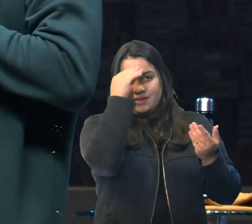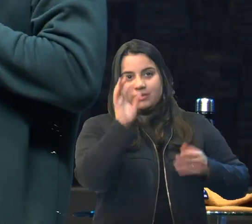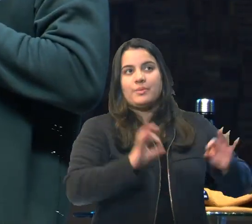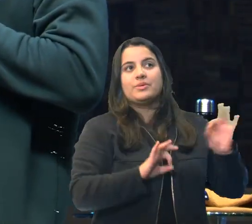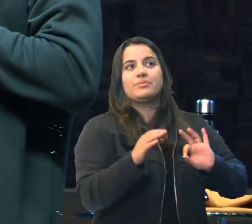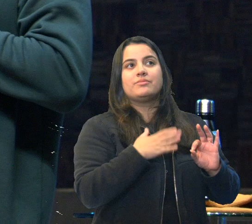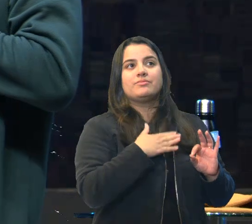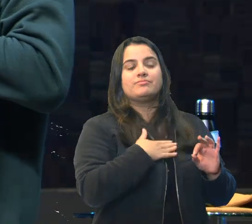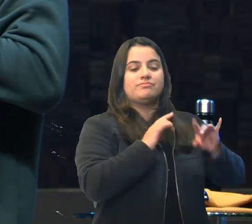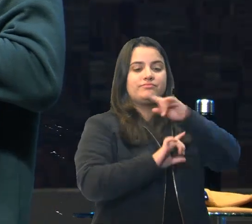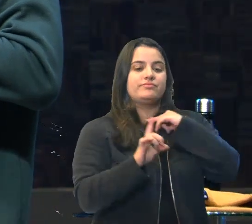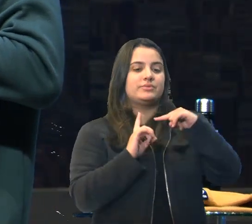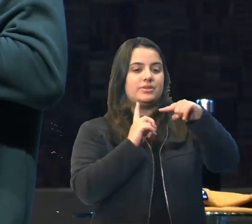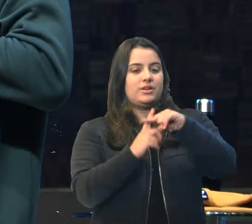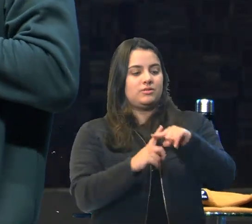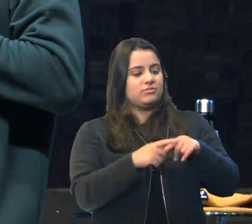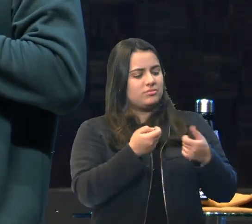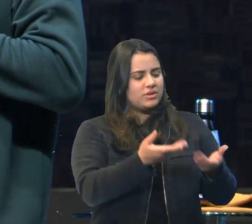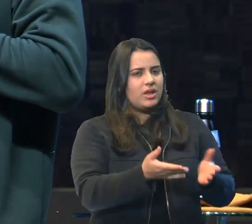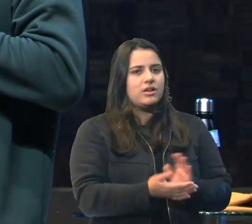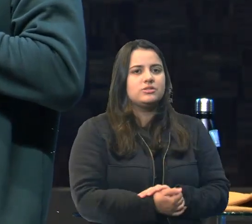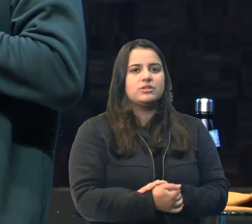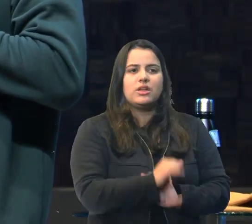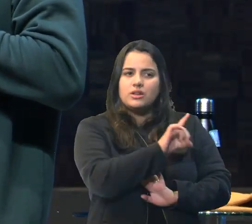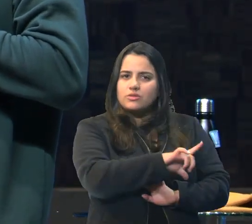Deixem ela escolheu a boa parte.